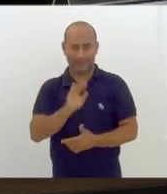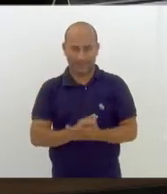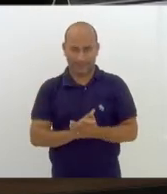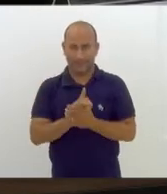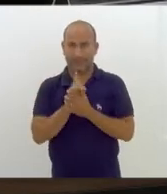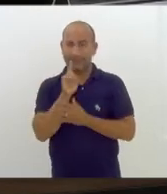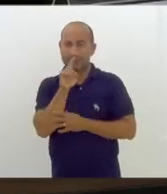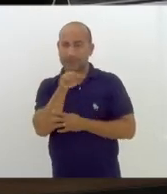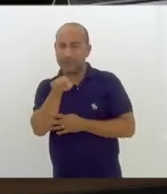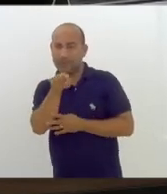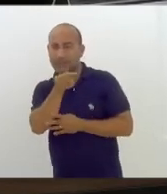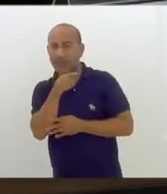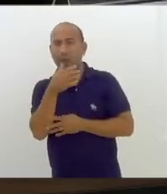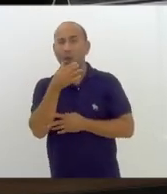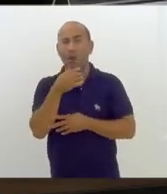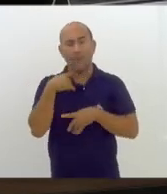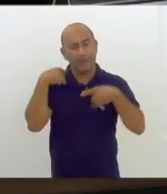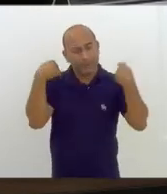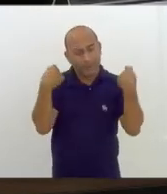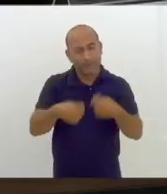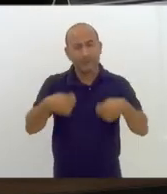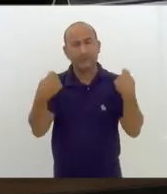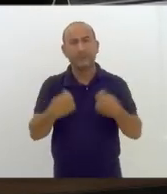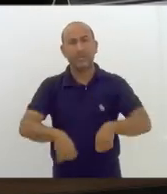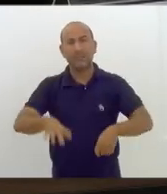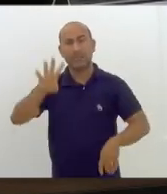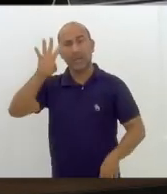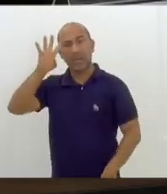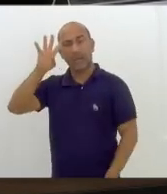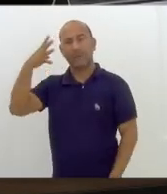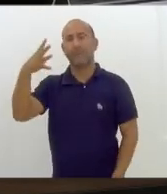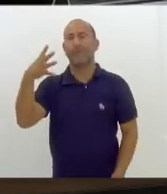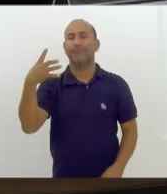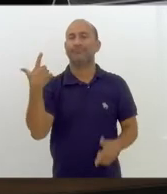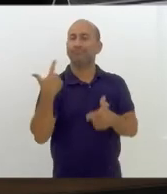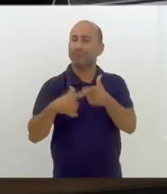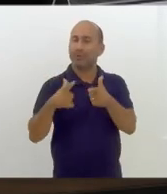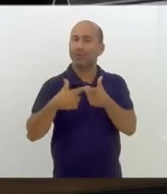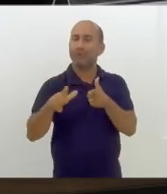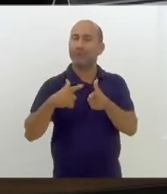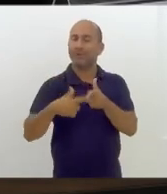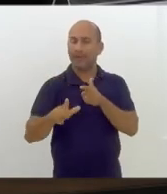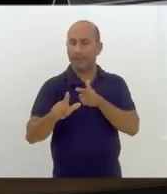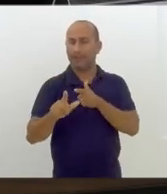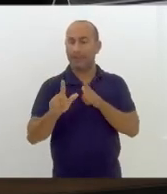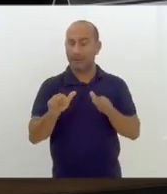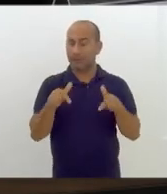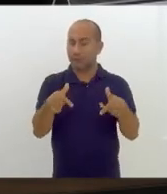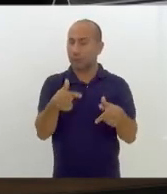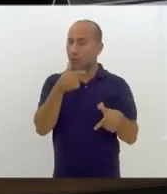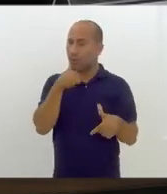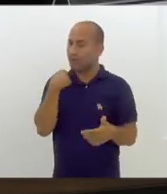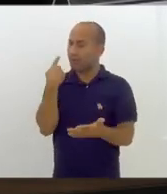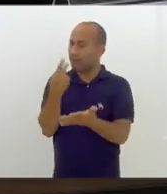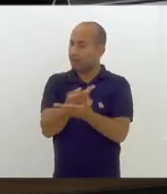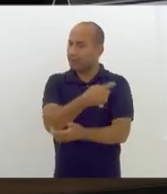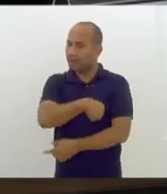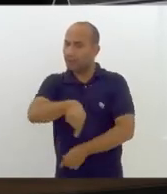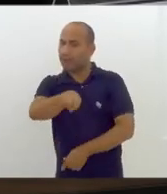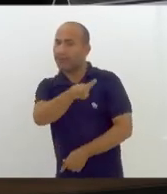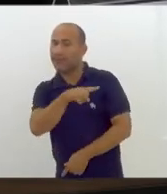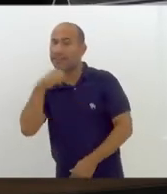vocês, homens, precisam resolver o problema do machismo de vocês, que